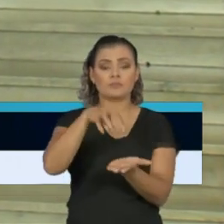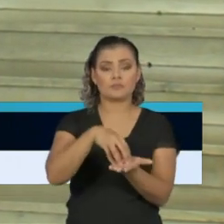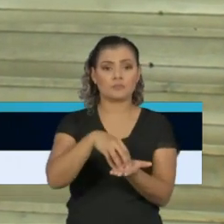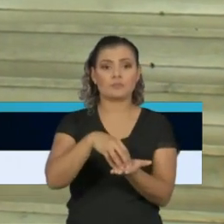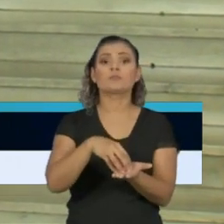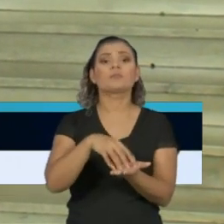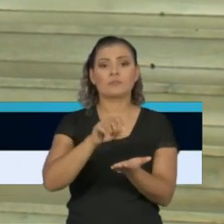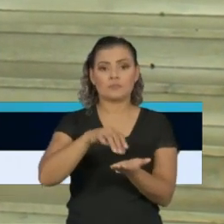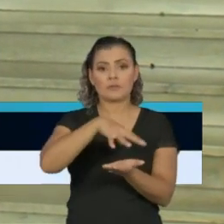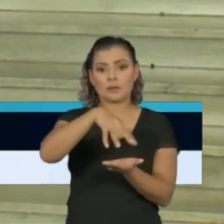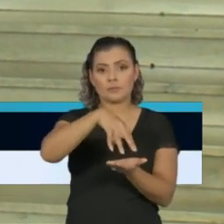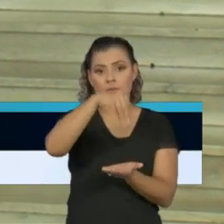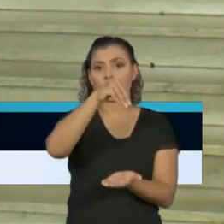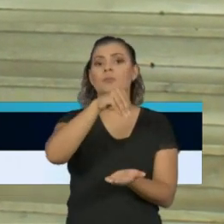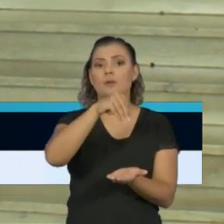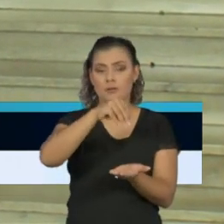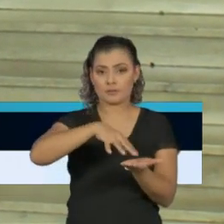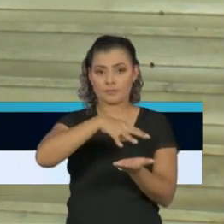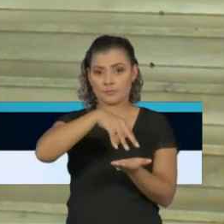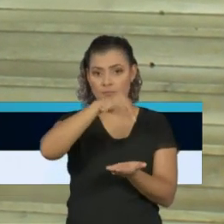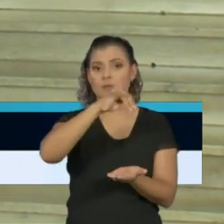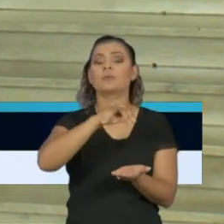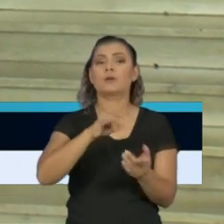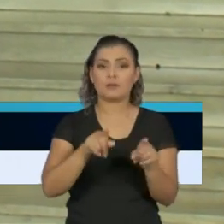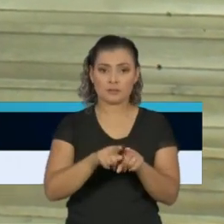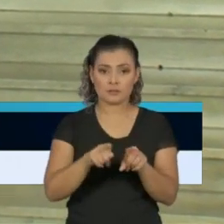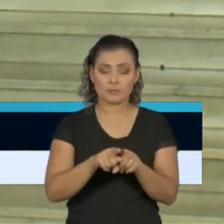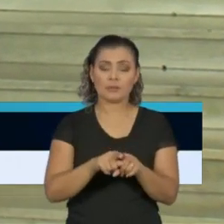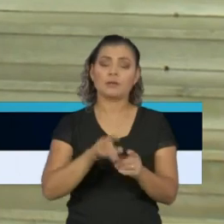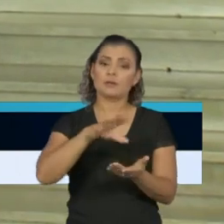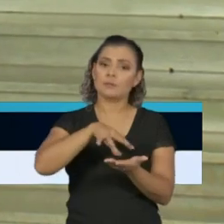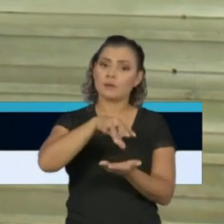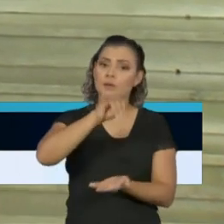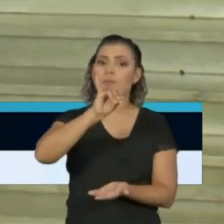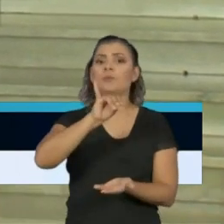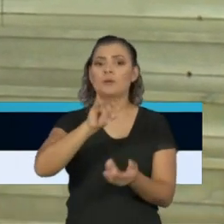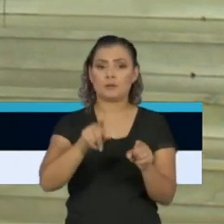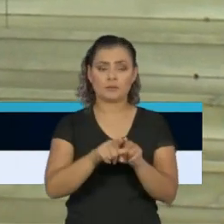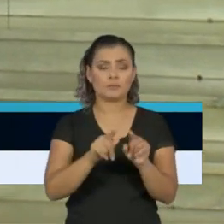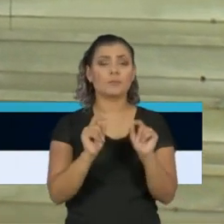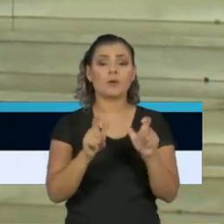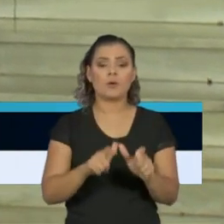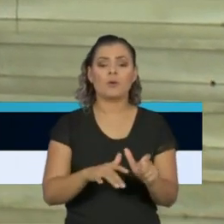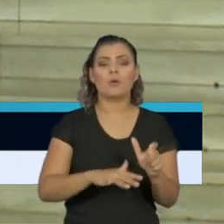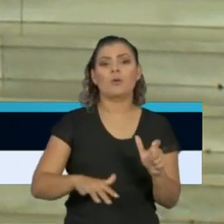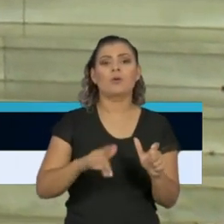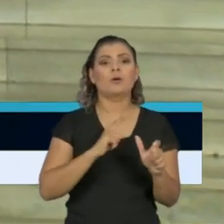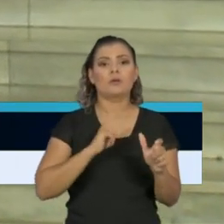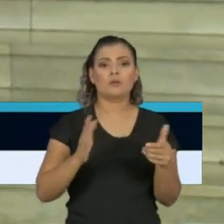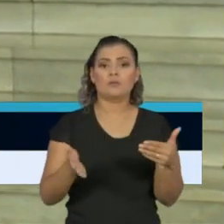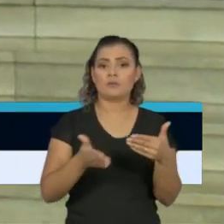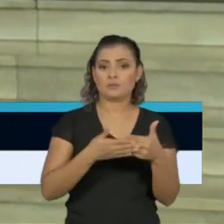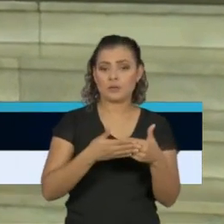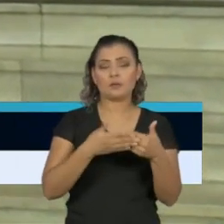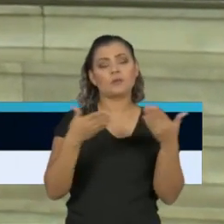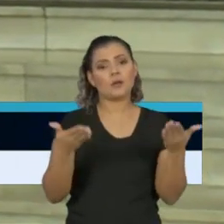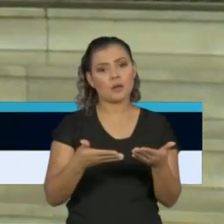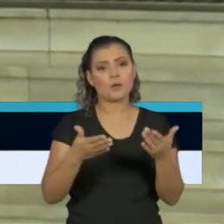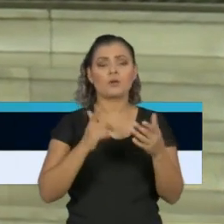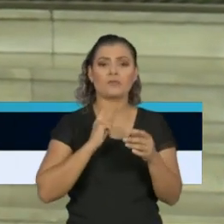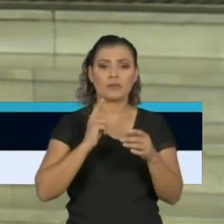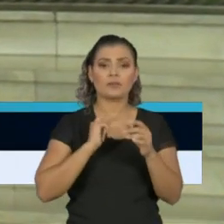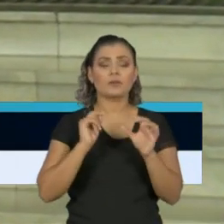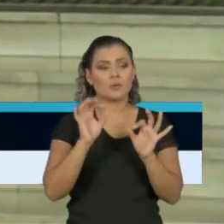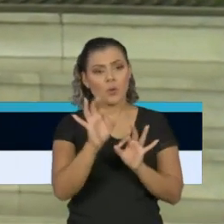Ibirapuera, onde fica o ginásio do Ibirapuera e onde está o Constâncio Vaz Guimarães. Ali